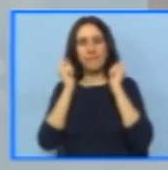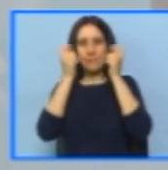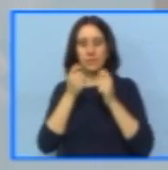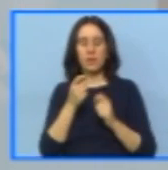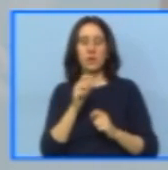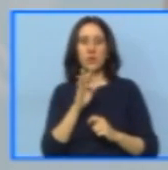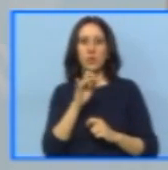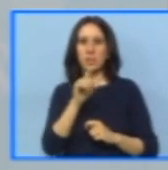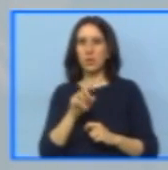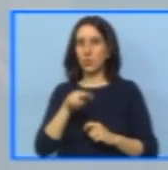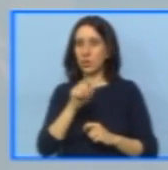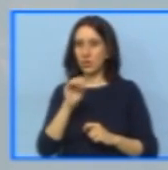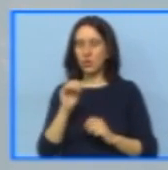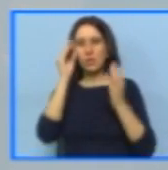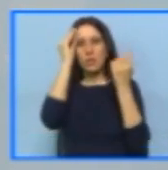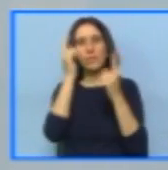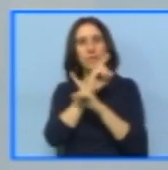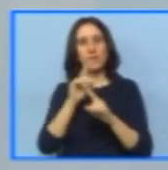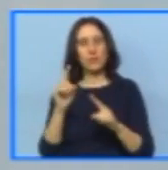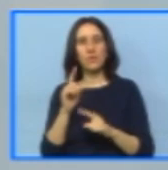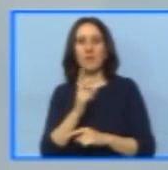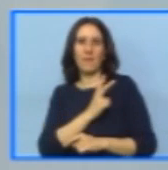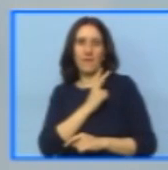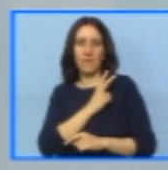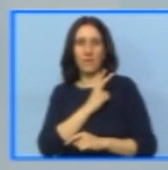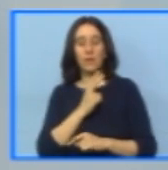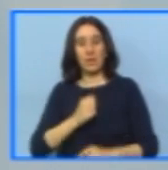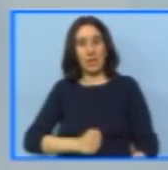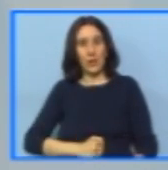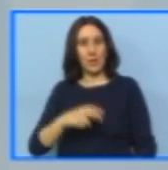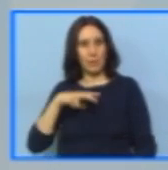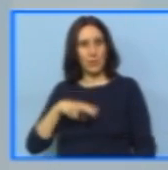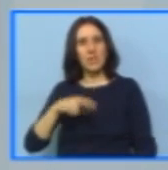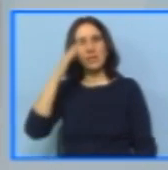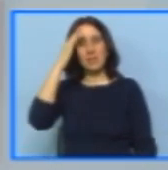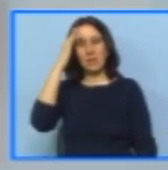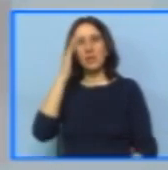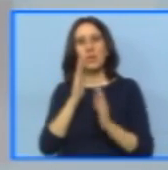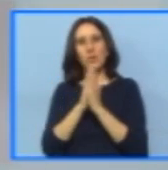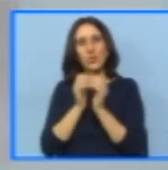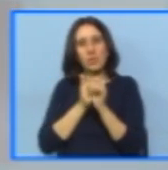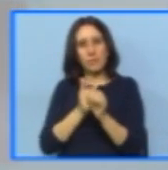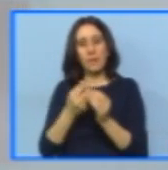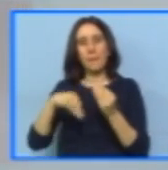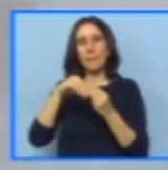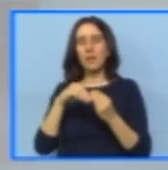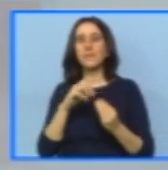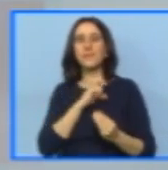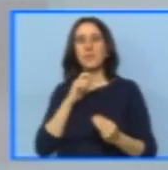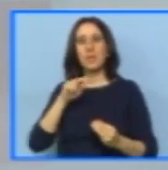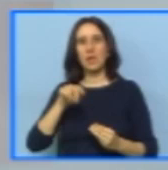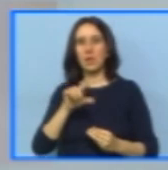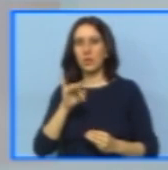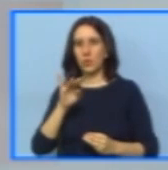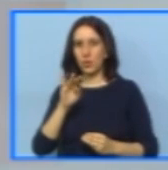professor na Faculdade de Teologia da Universidade Católica Portuguesa. Está connosco também o Padre Nélio Pita, pároco na cidade